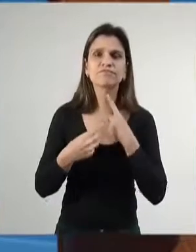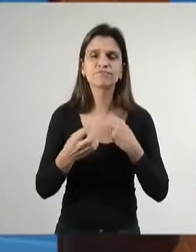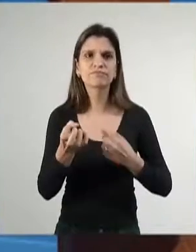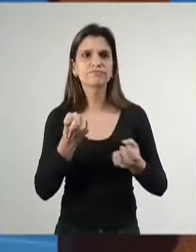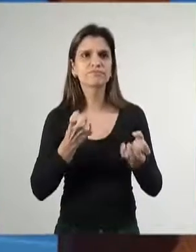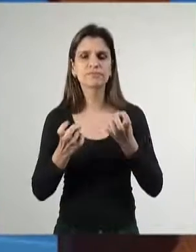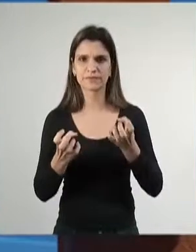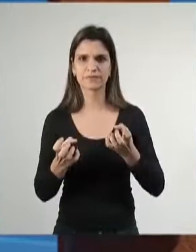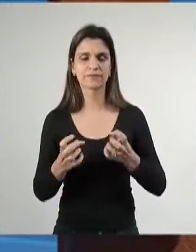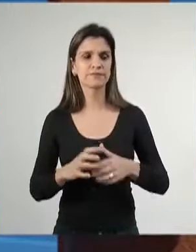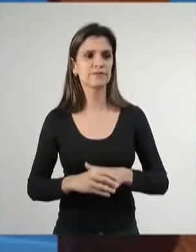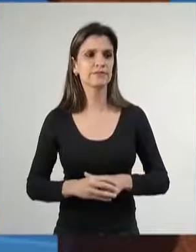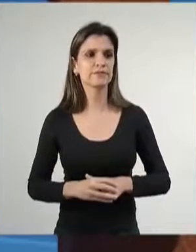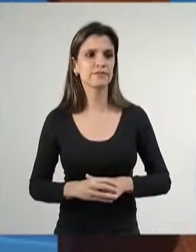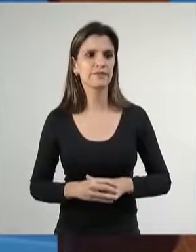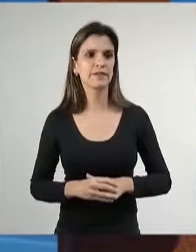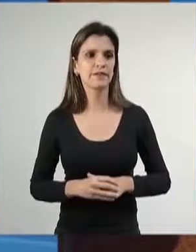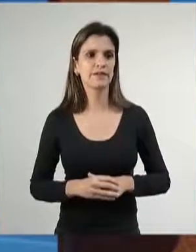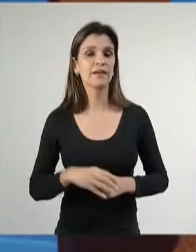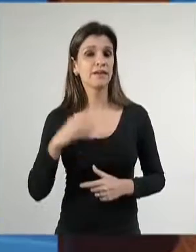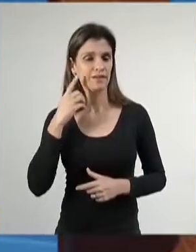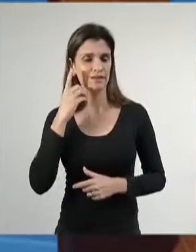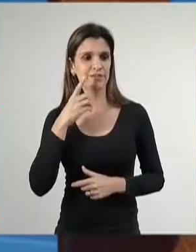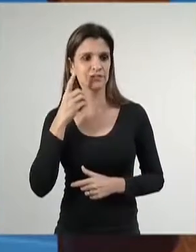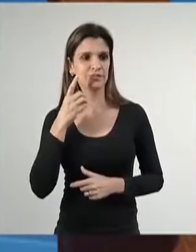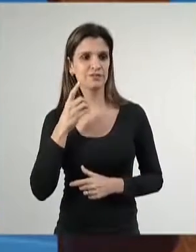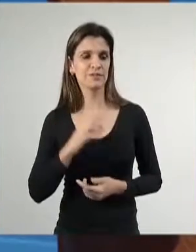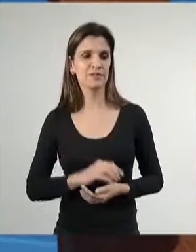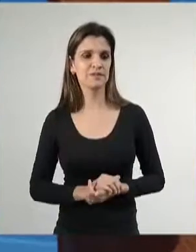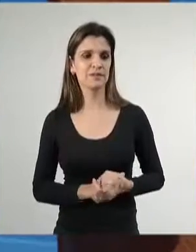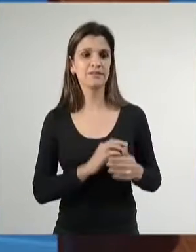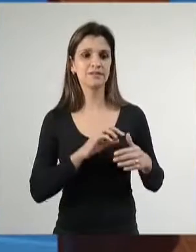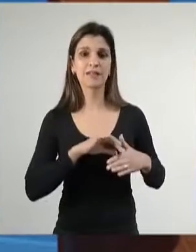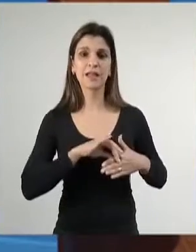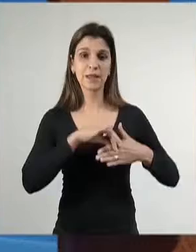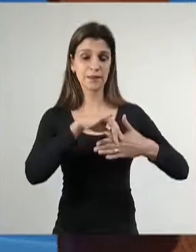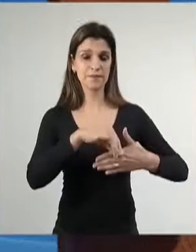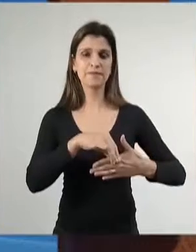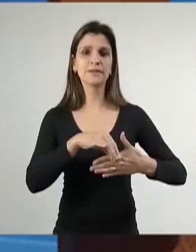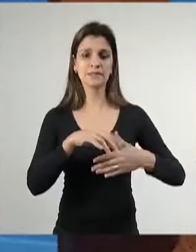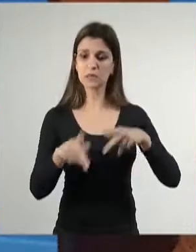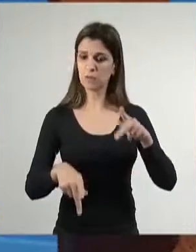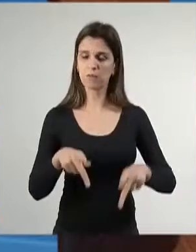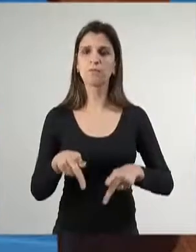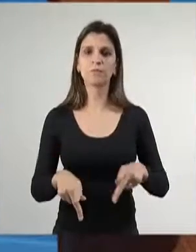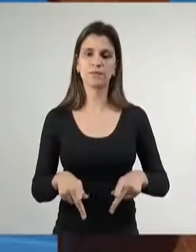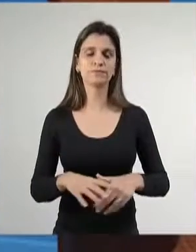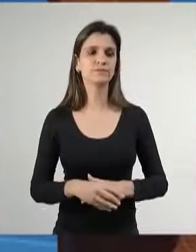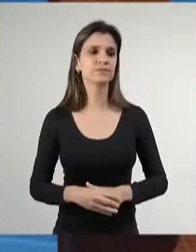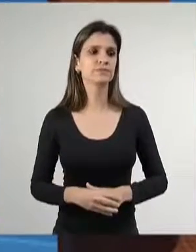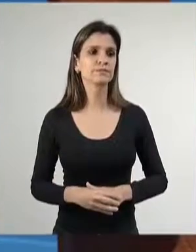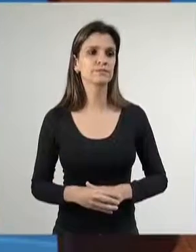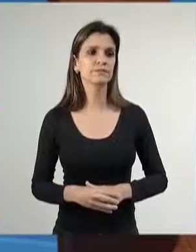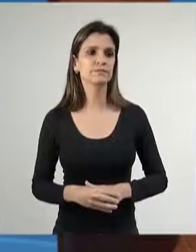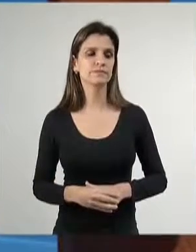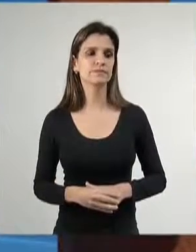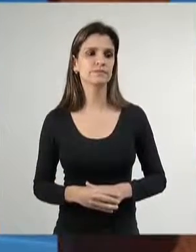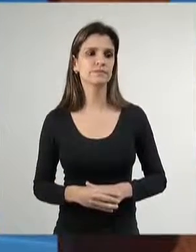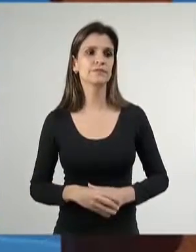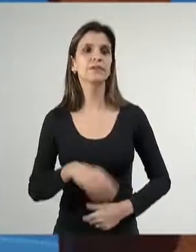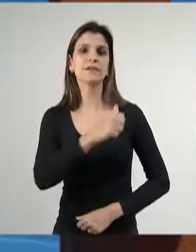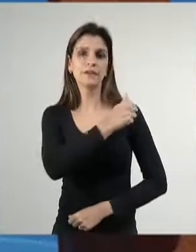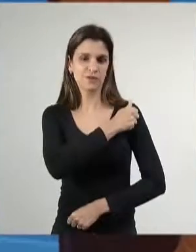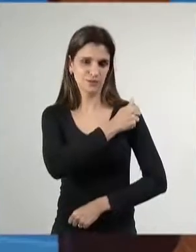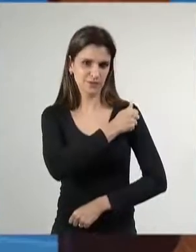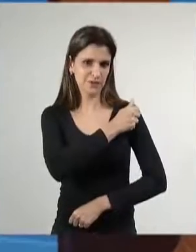são os porta-vozes da população sul-mato-grossense. E falei da presença dos alunos, dos